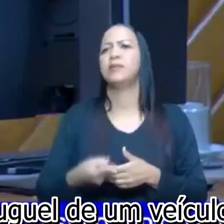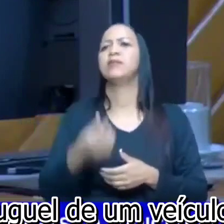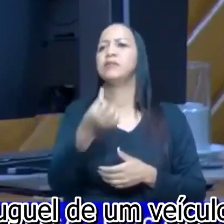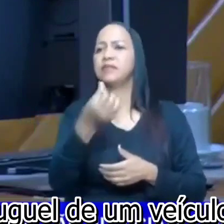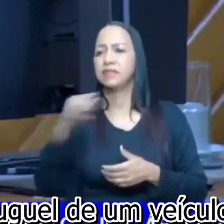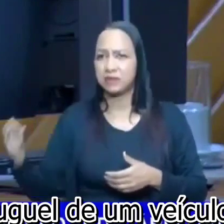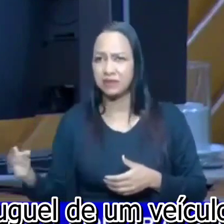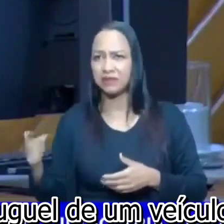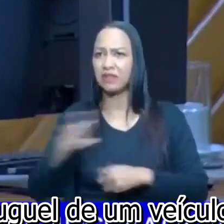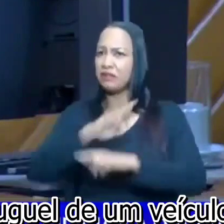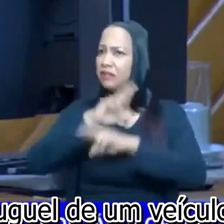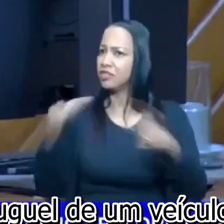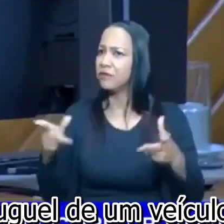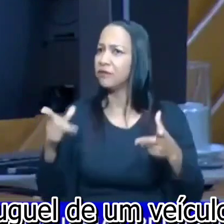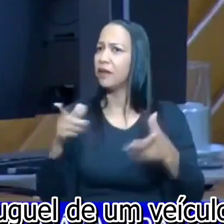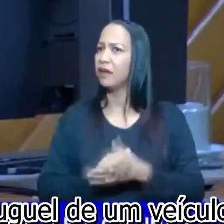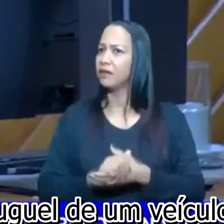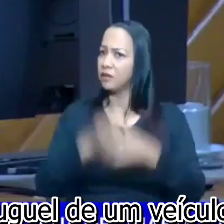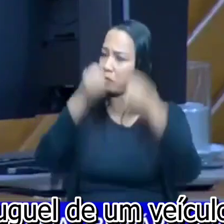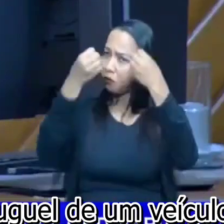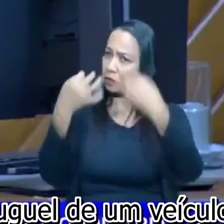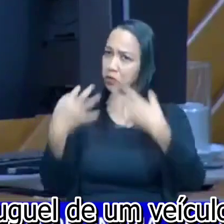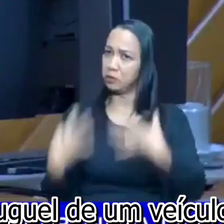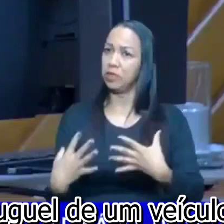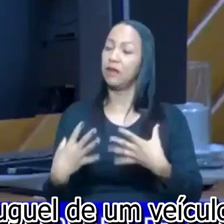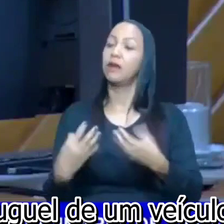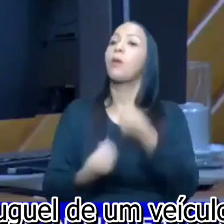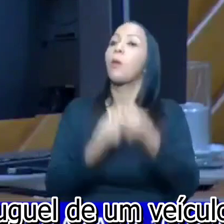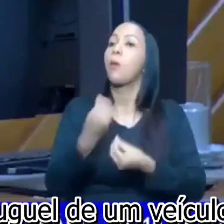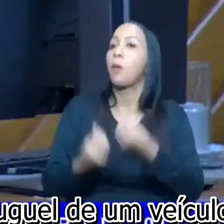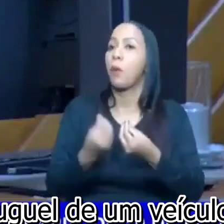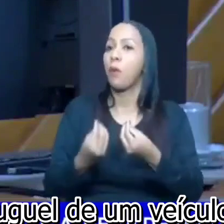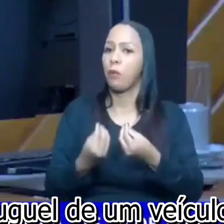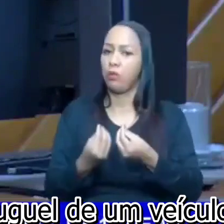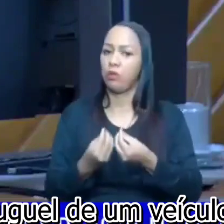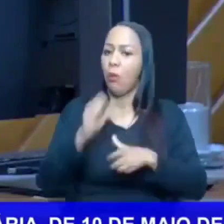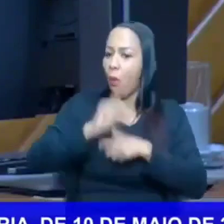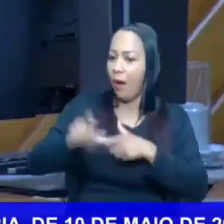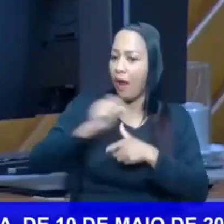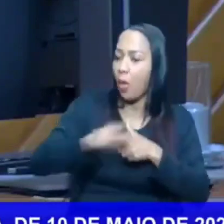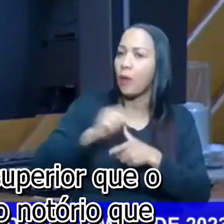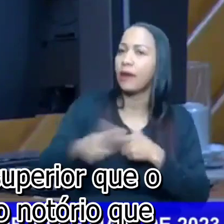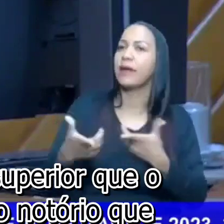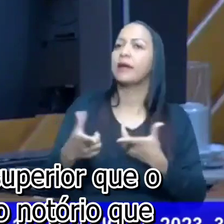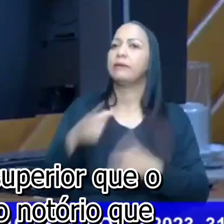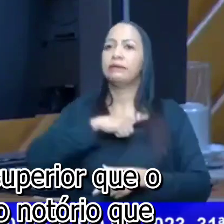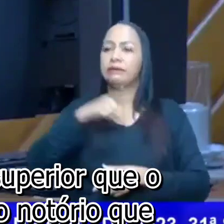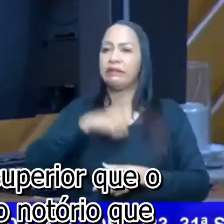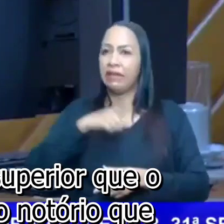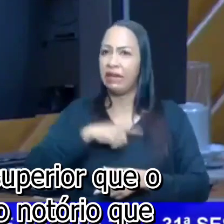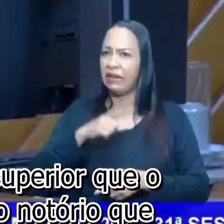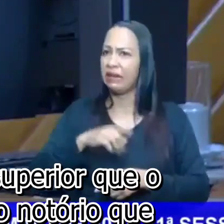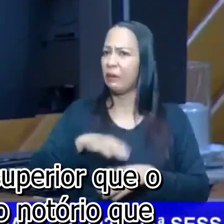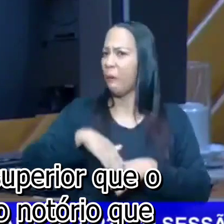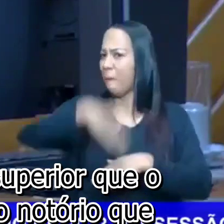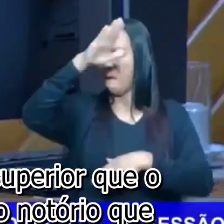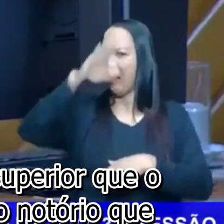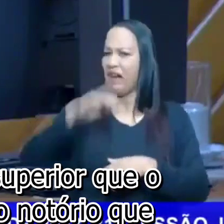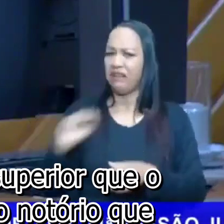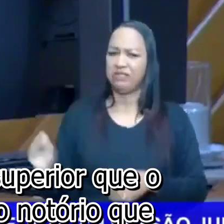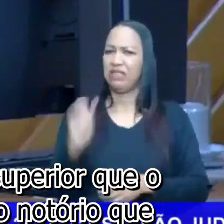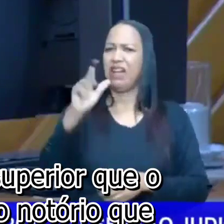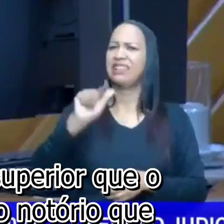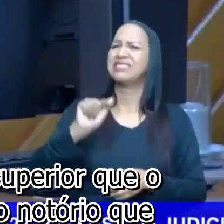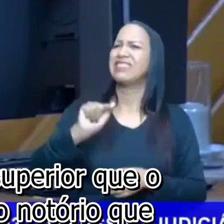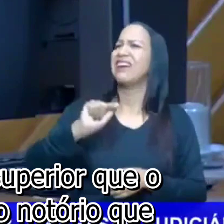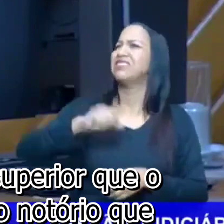divergência não foi justificada, o que faz com que um aluguel de um veículo tenha o seu valor quase 7 vezes